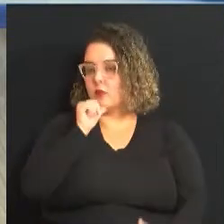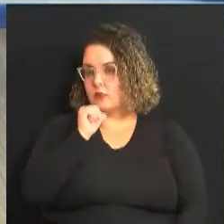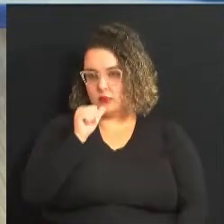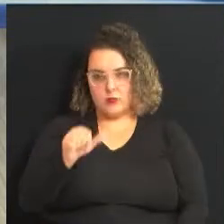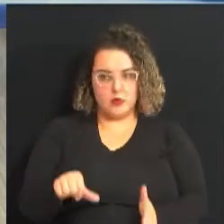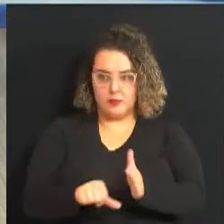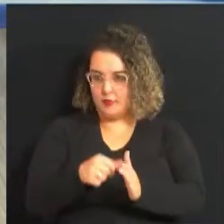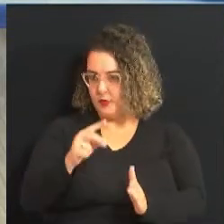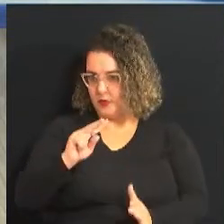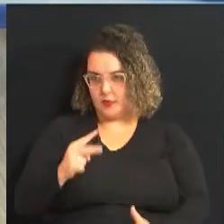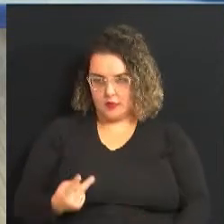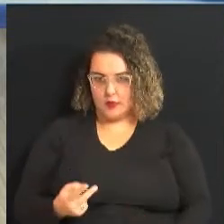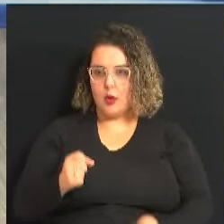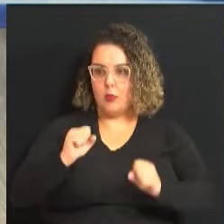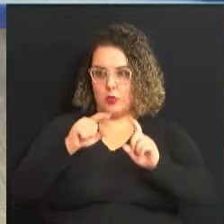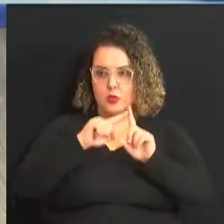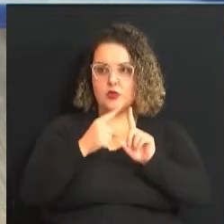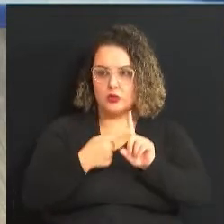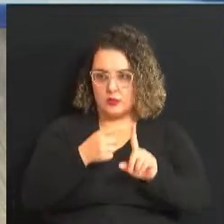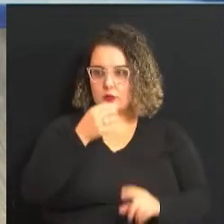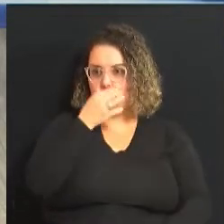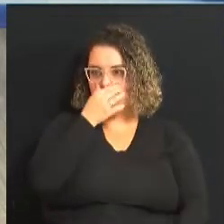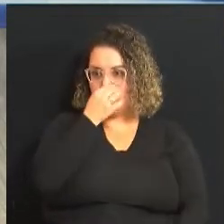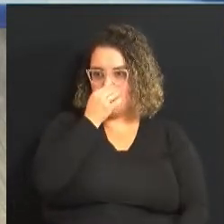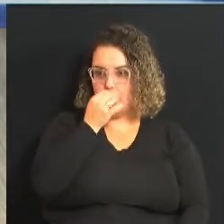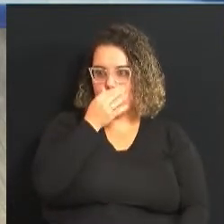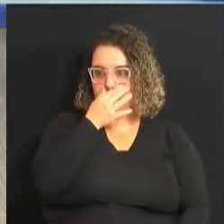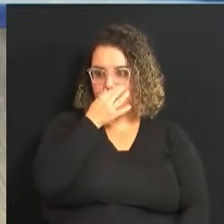vez, já pode engravidar?